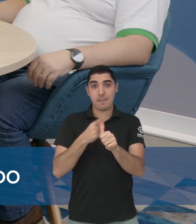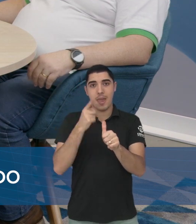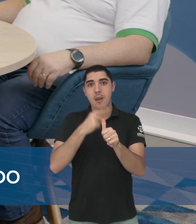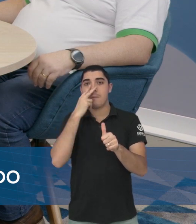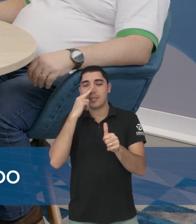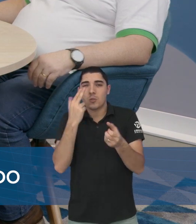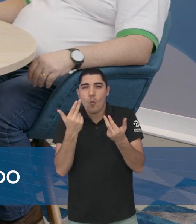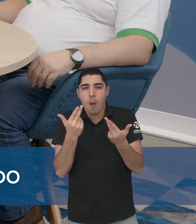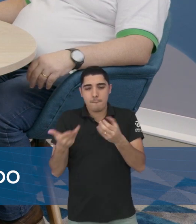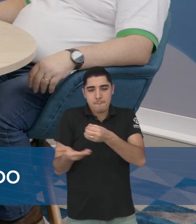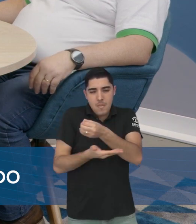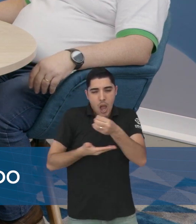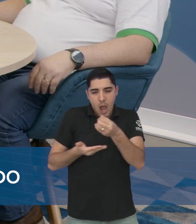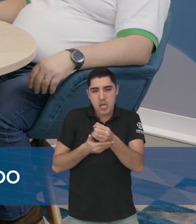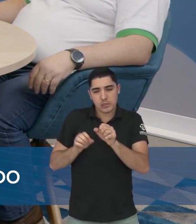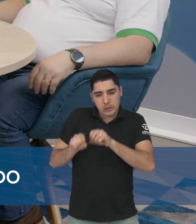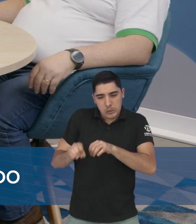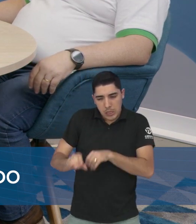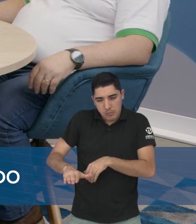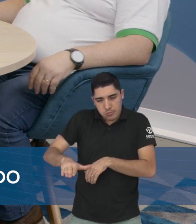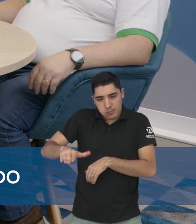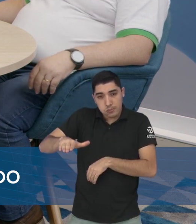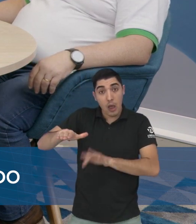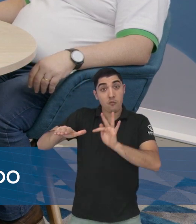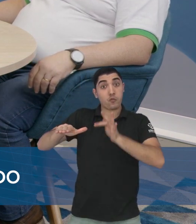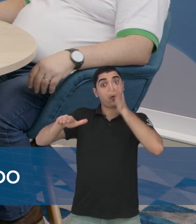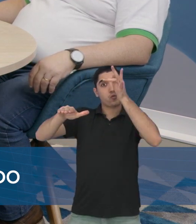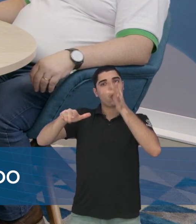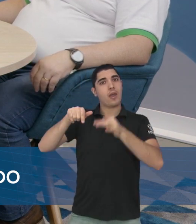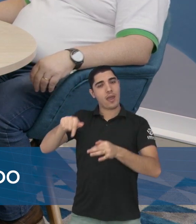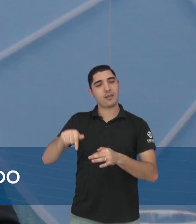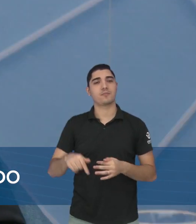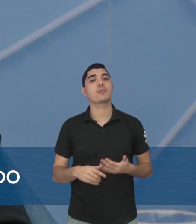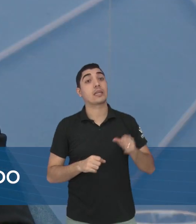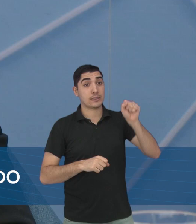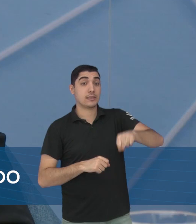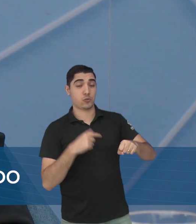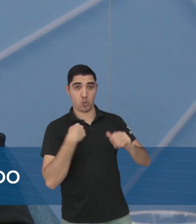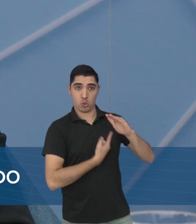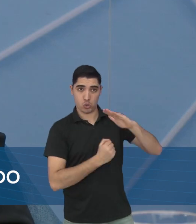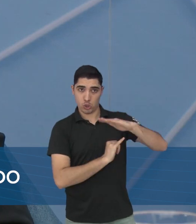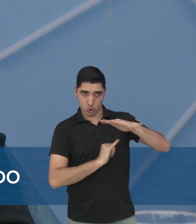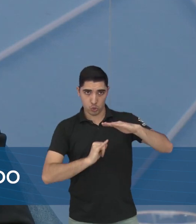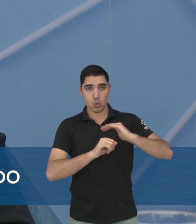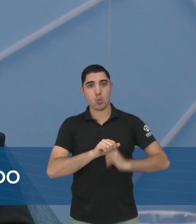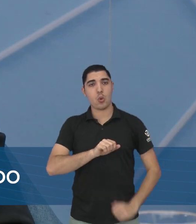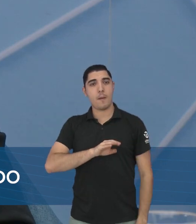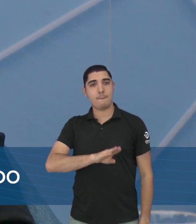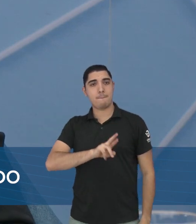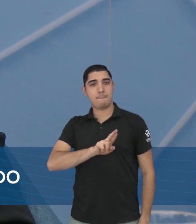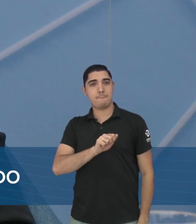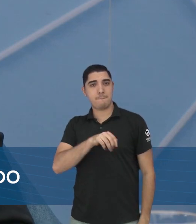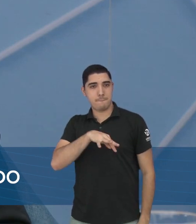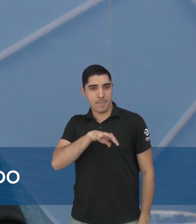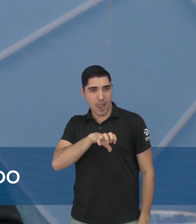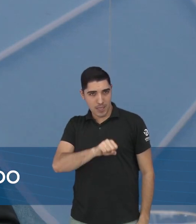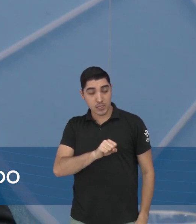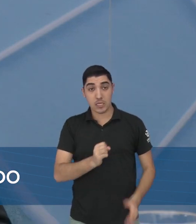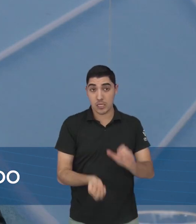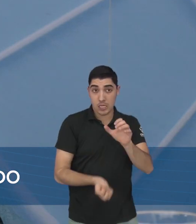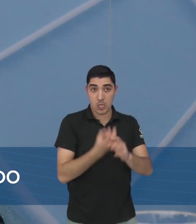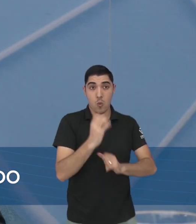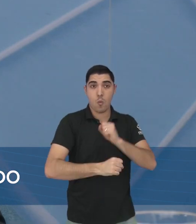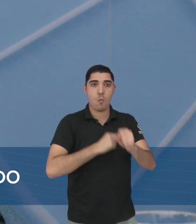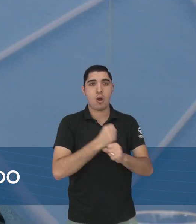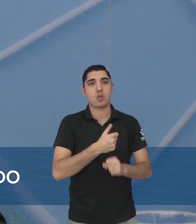a base mesmo para que eles se propaguem para suas famílias. Exato. Então, o Instituto Brandes, ele nasceu em